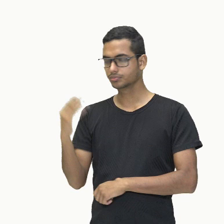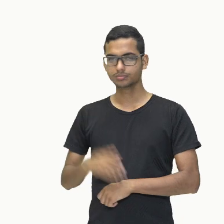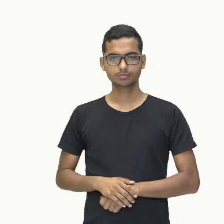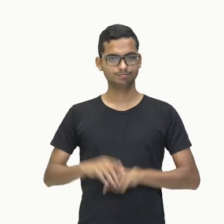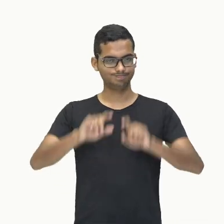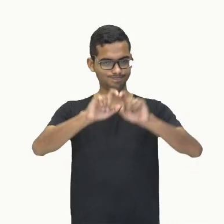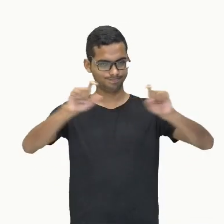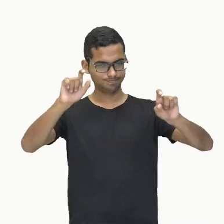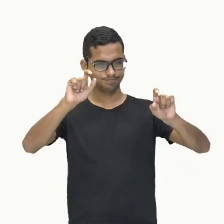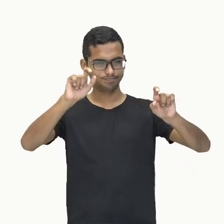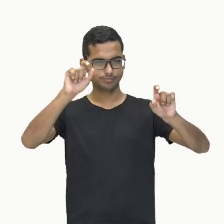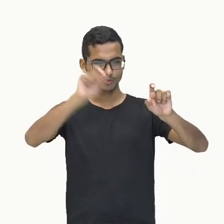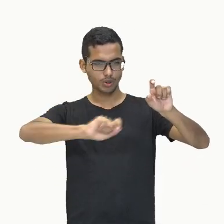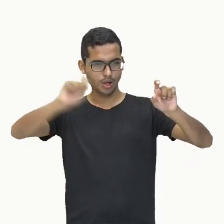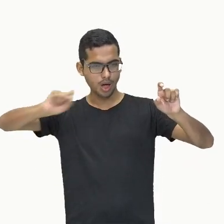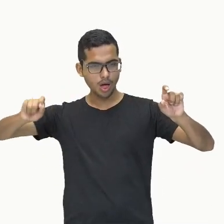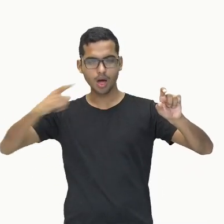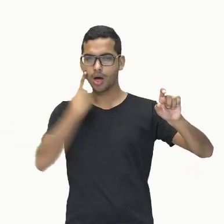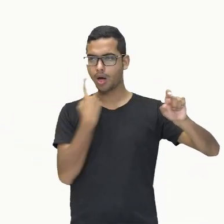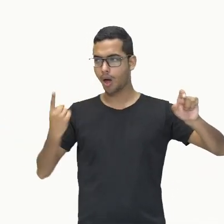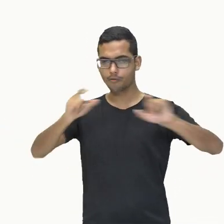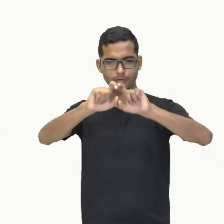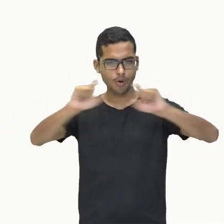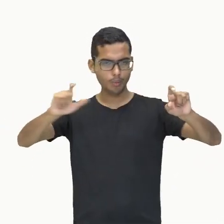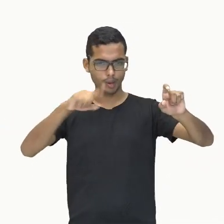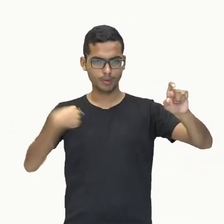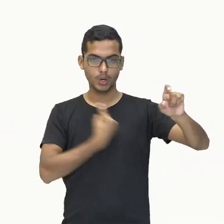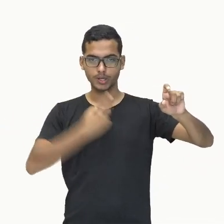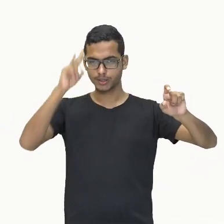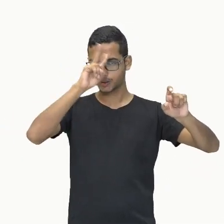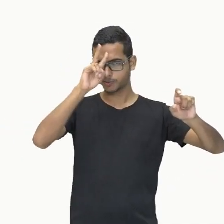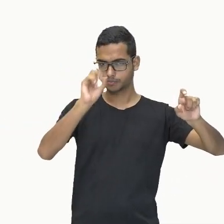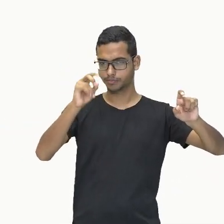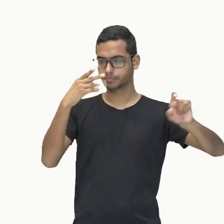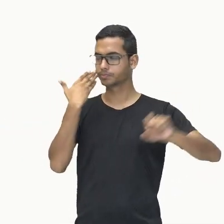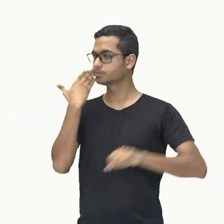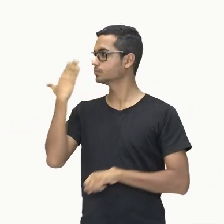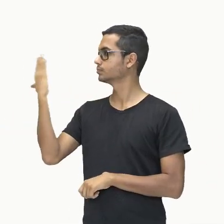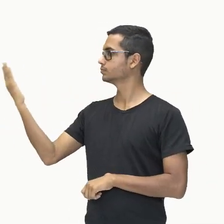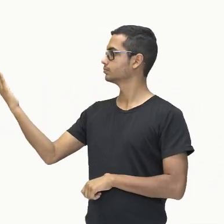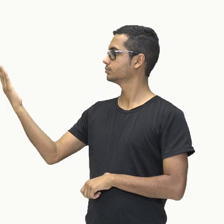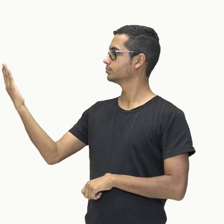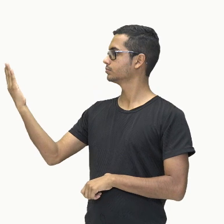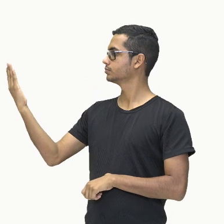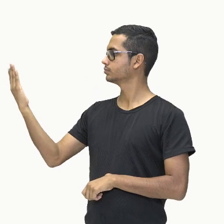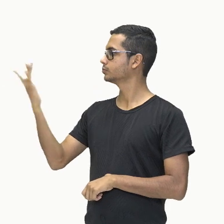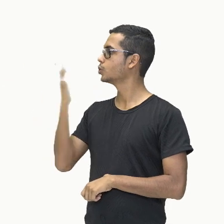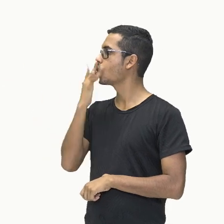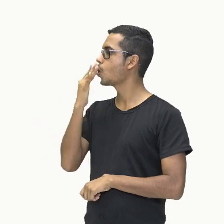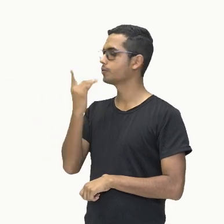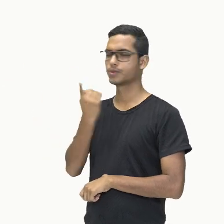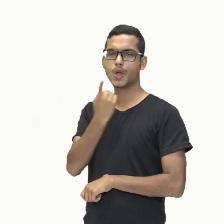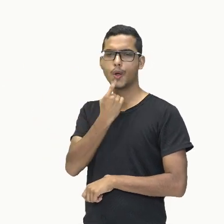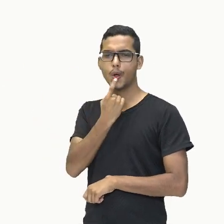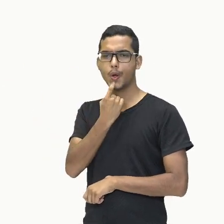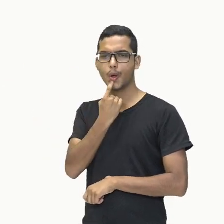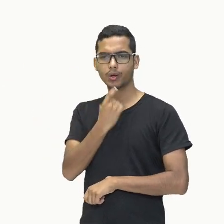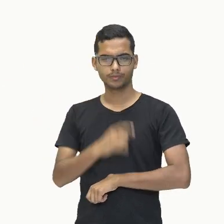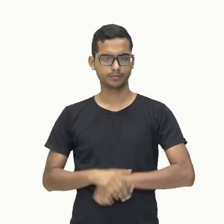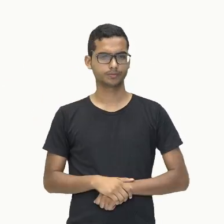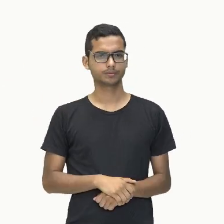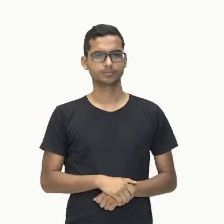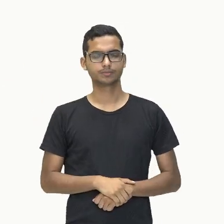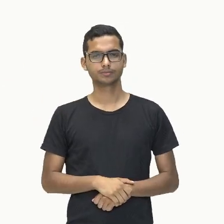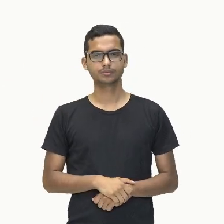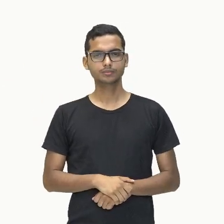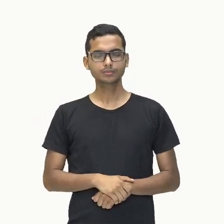tá bom? AX mais BY mais C igual a zero, tá? Então,